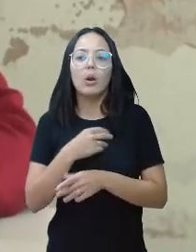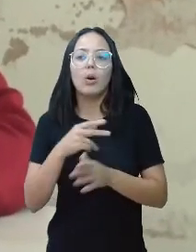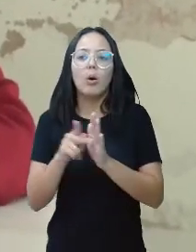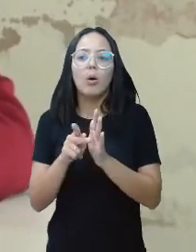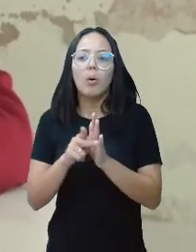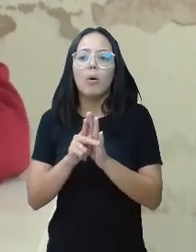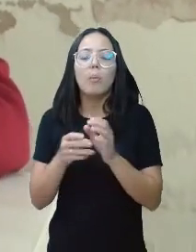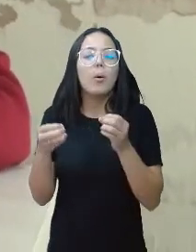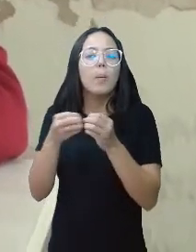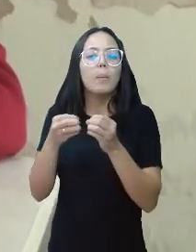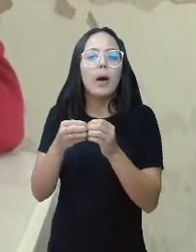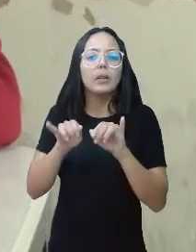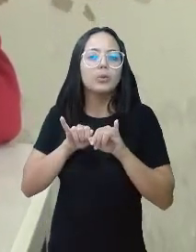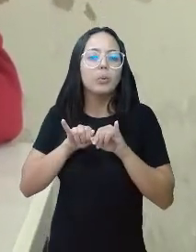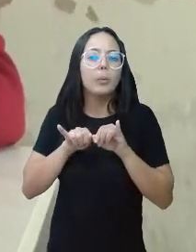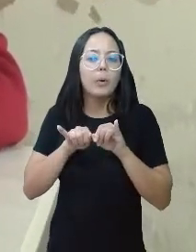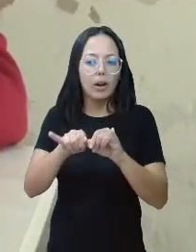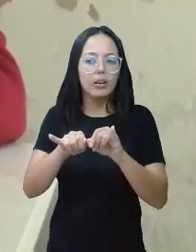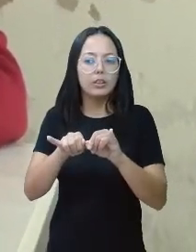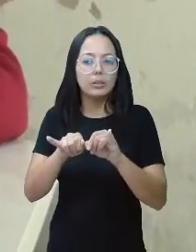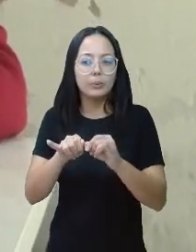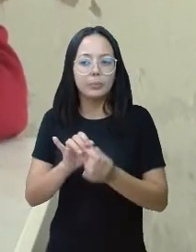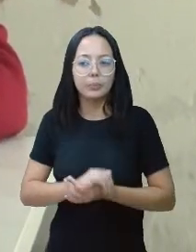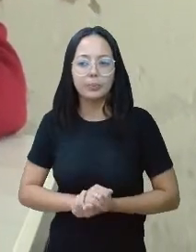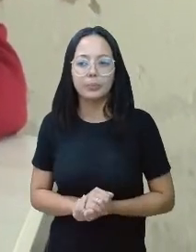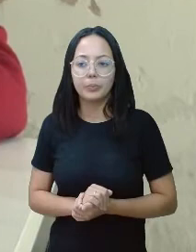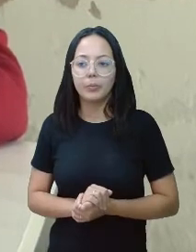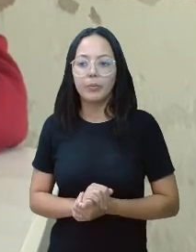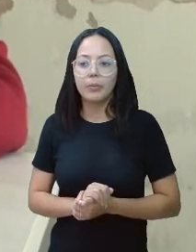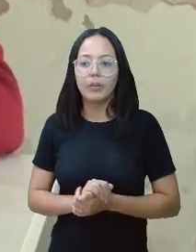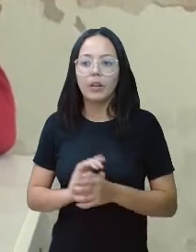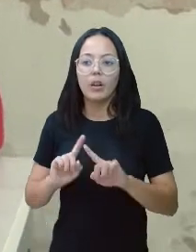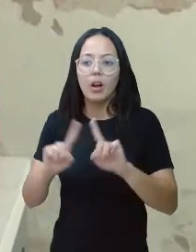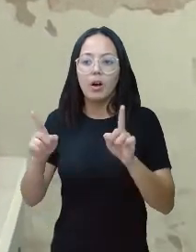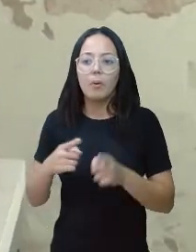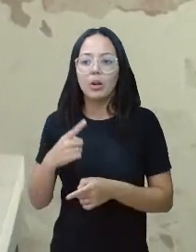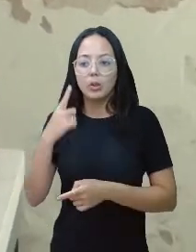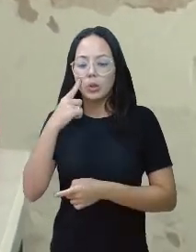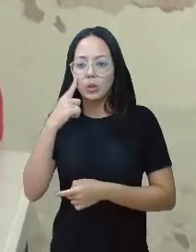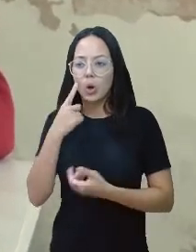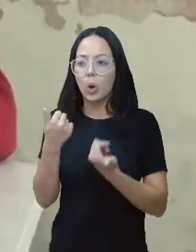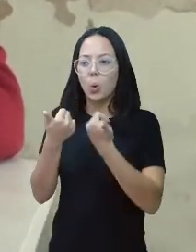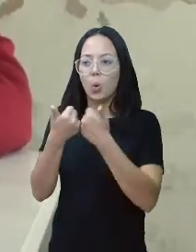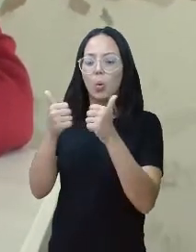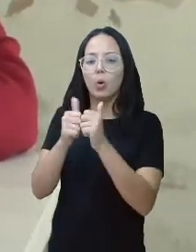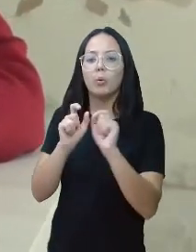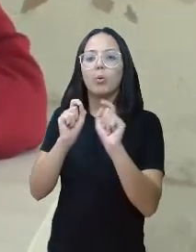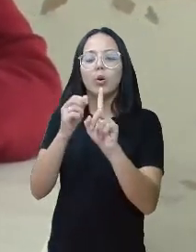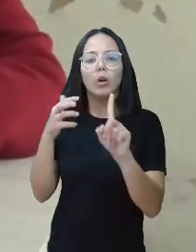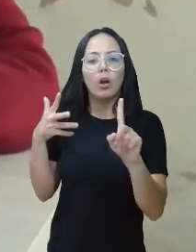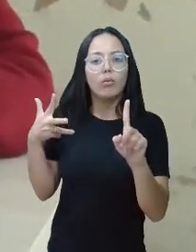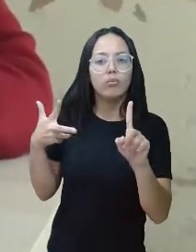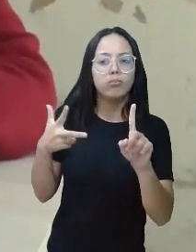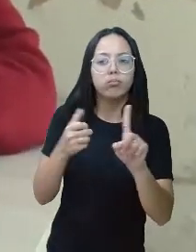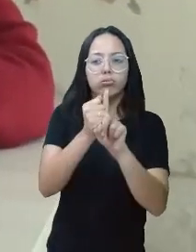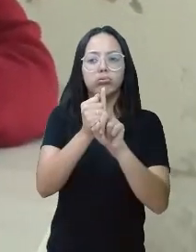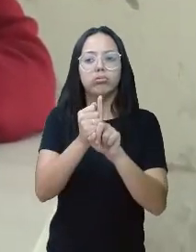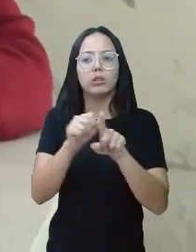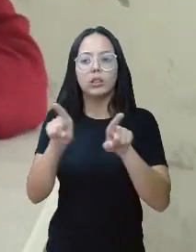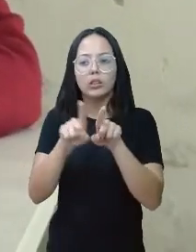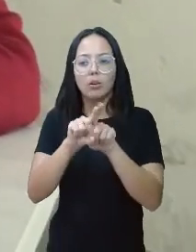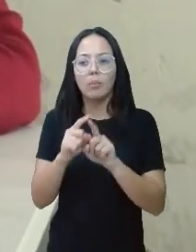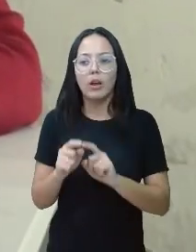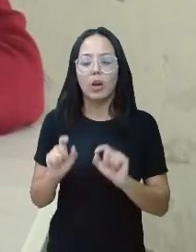Carvalho, perto do mercadinho. O ônibus atirou um garoto na calçada e a turba